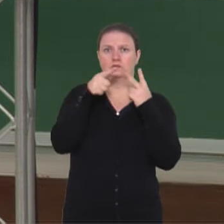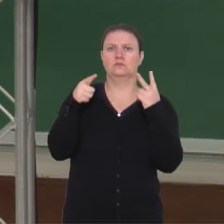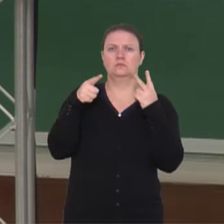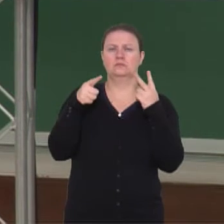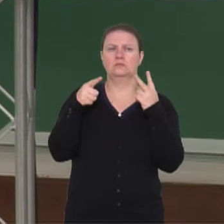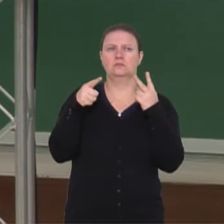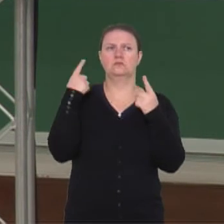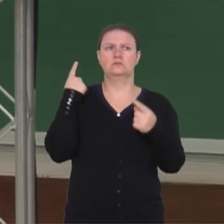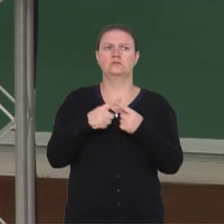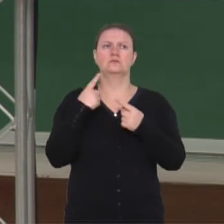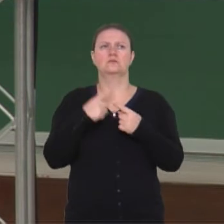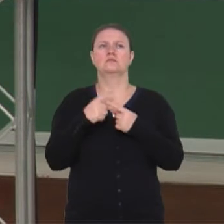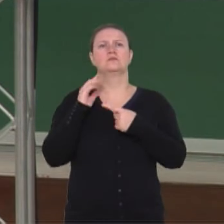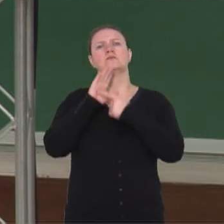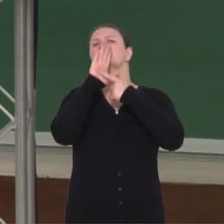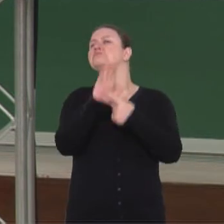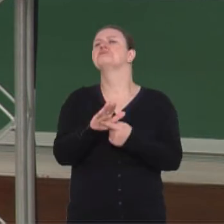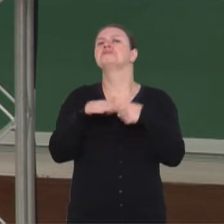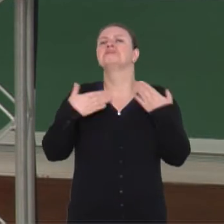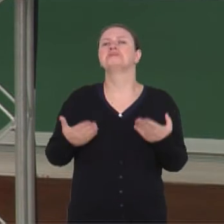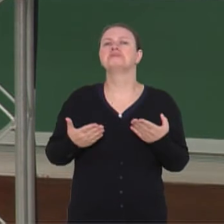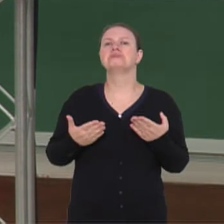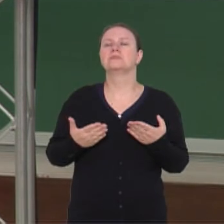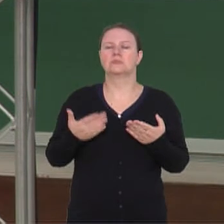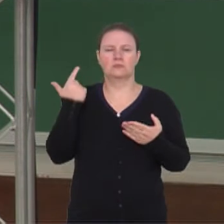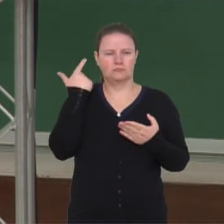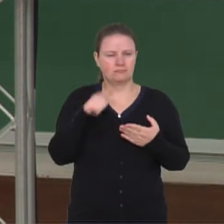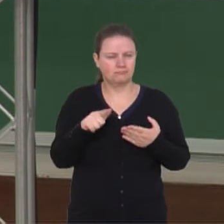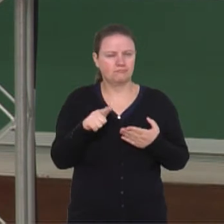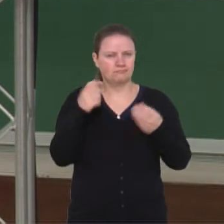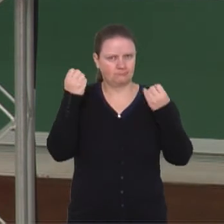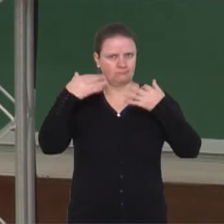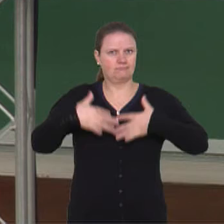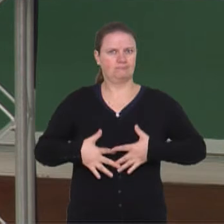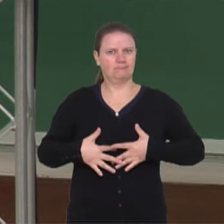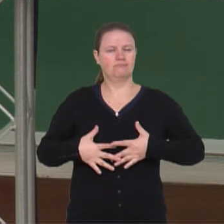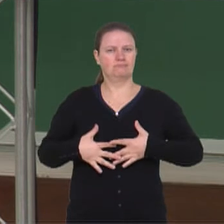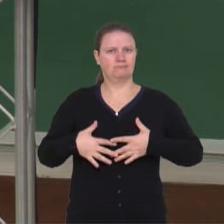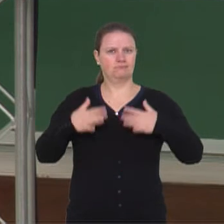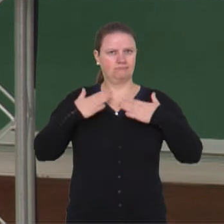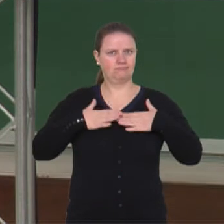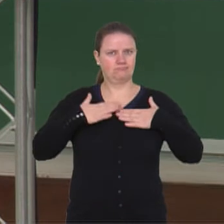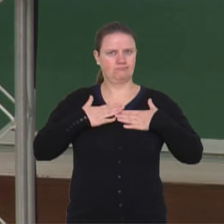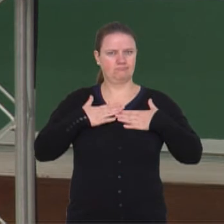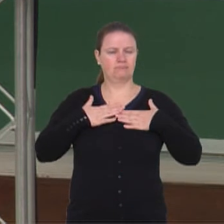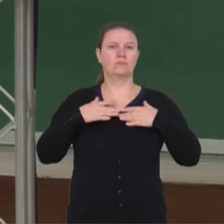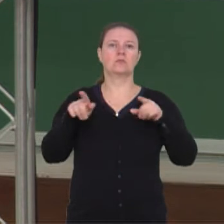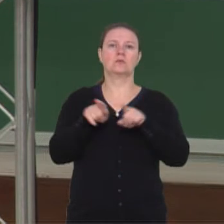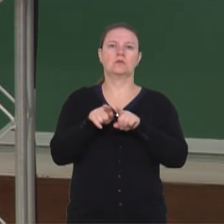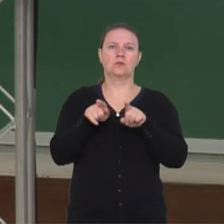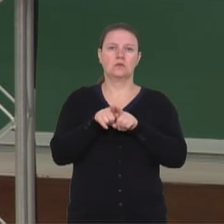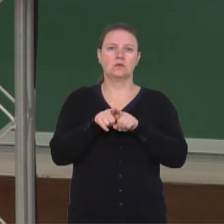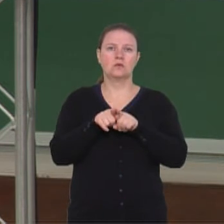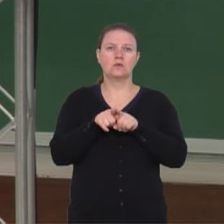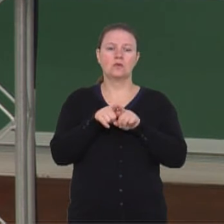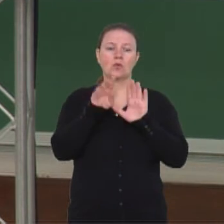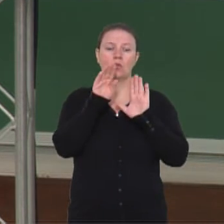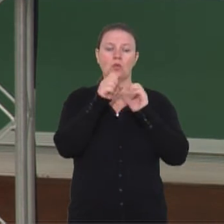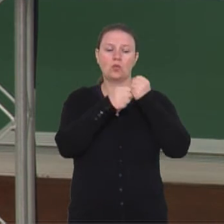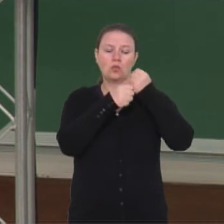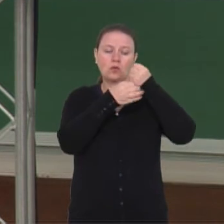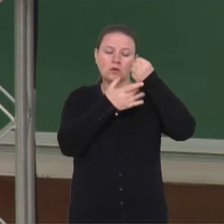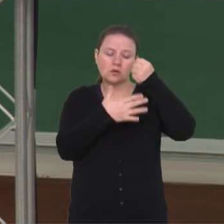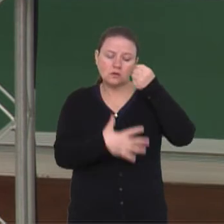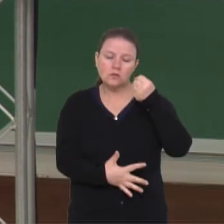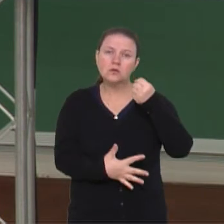por que esse formato aqui? Mais para frente nós vamos estar conversando sobre isso até no teorema da decomposição. Mas a fatoração